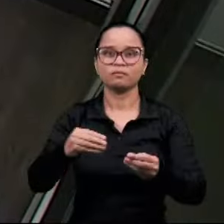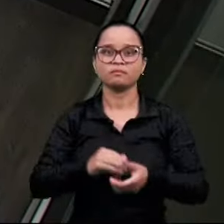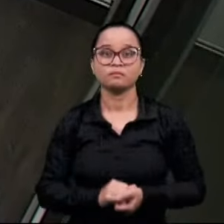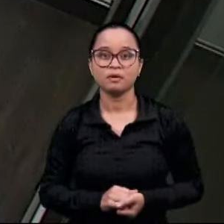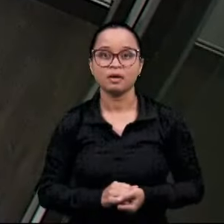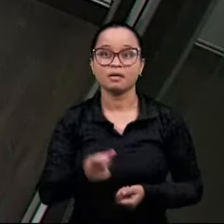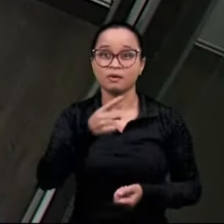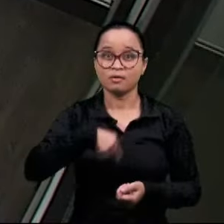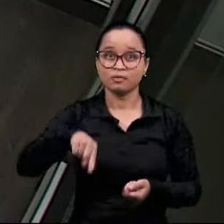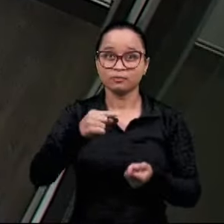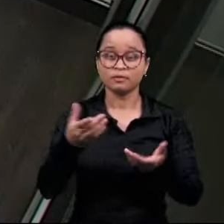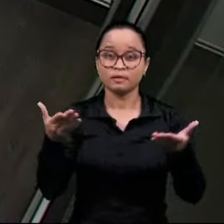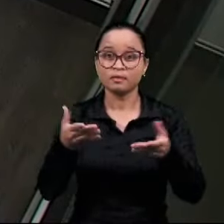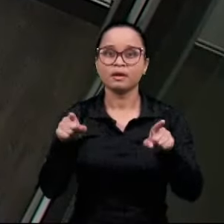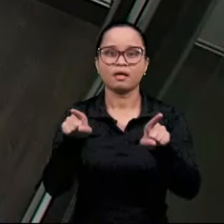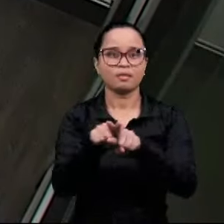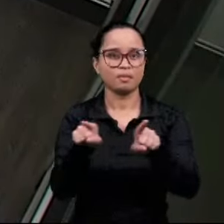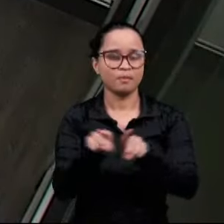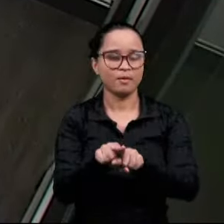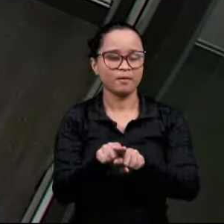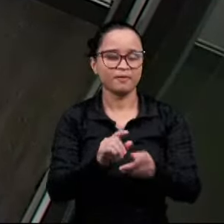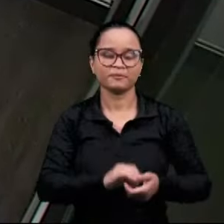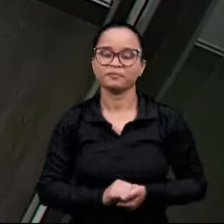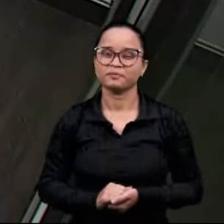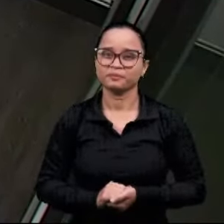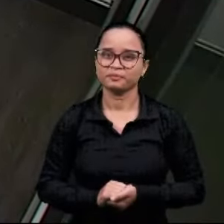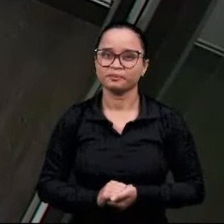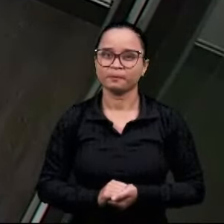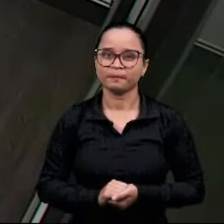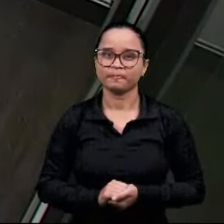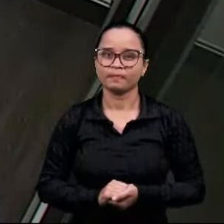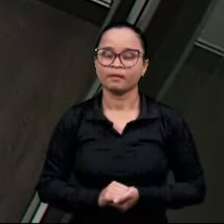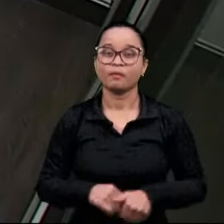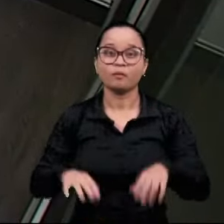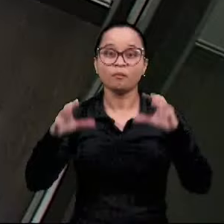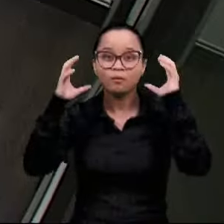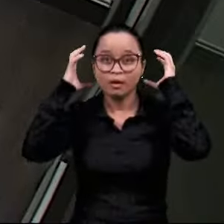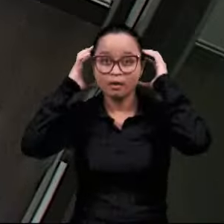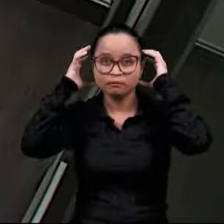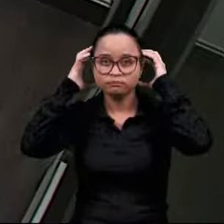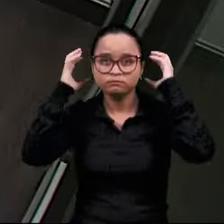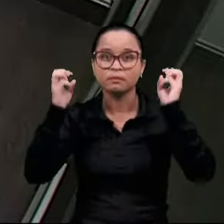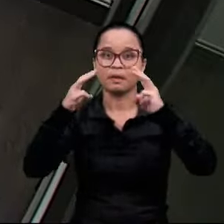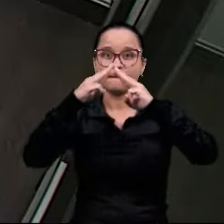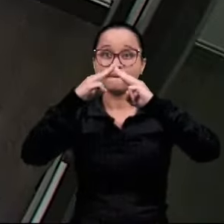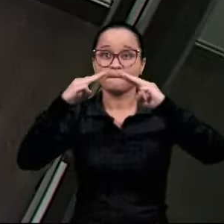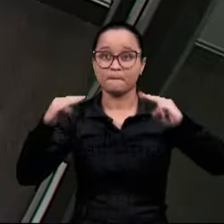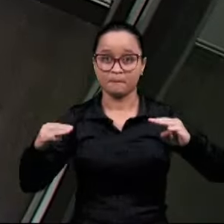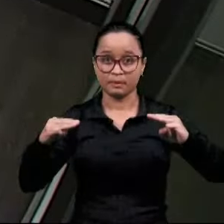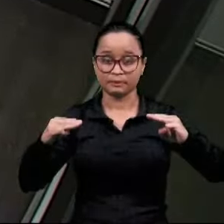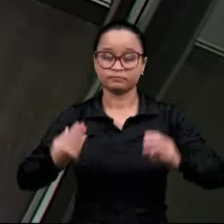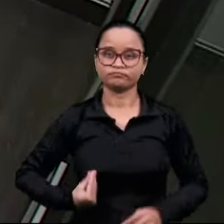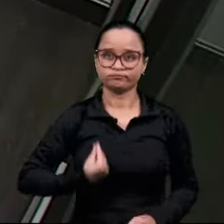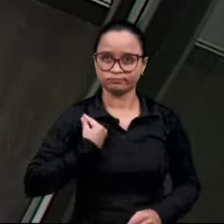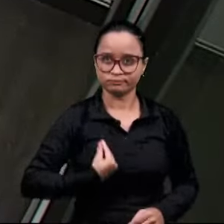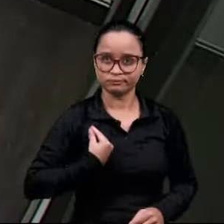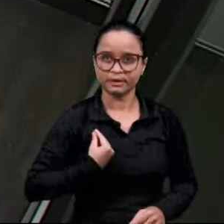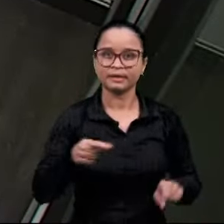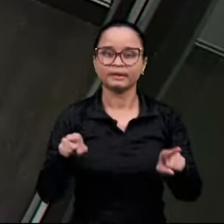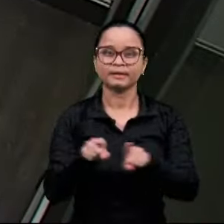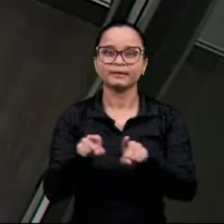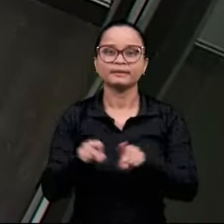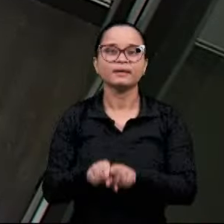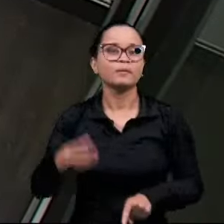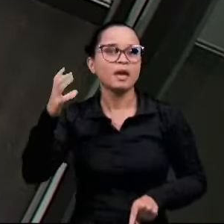planeta. Nós estamos também falando para a Rádio Manaim ao vivo, Rádio Manaim, também Rádio Manaim FM